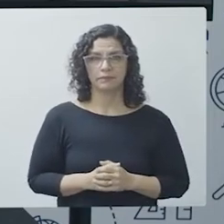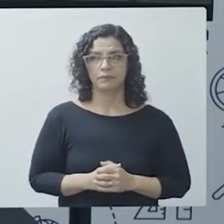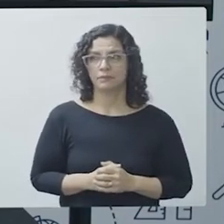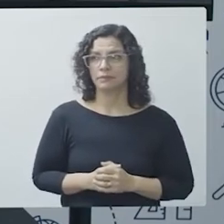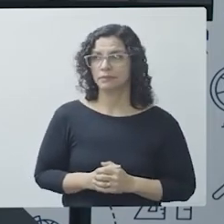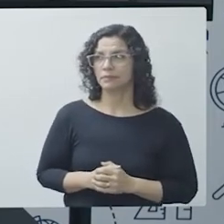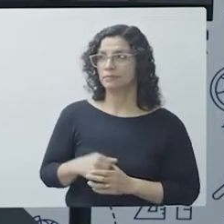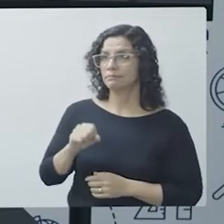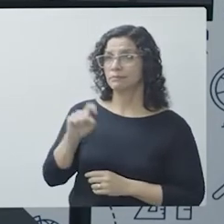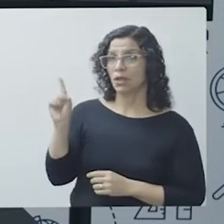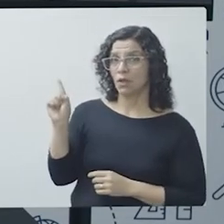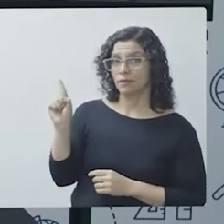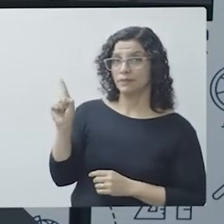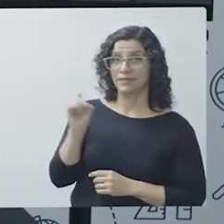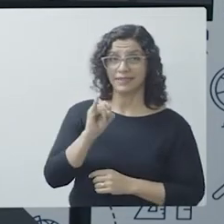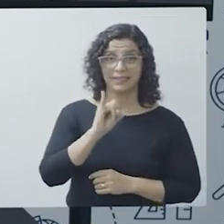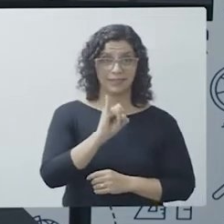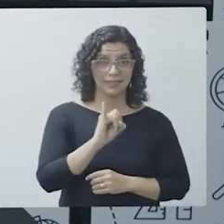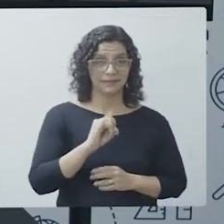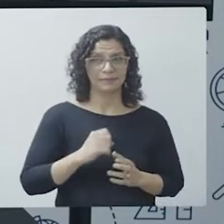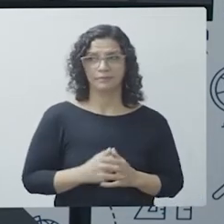E letra I.